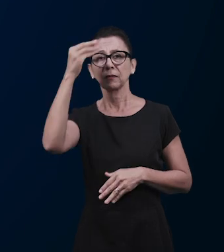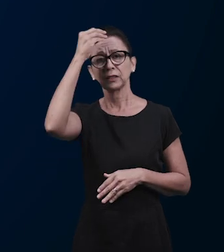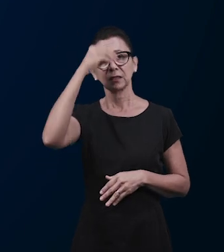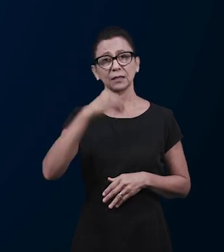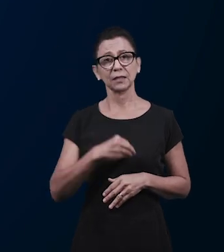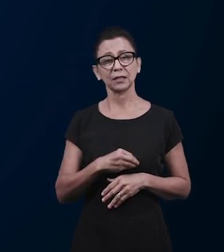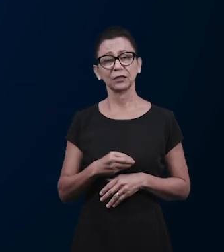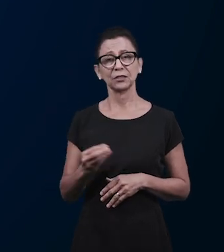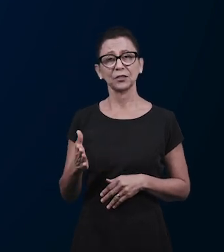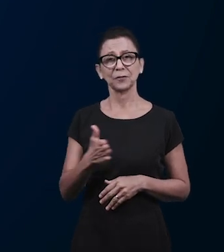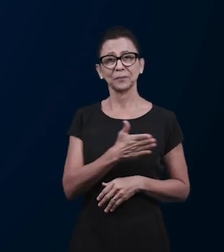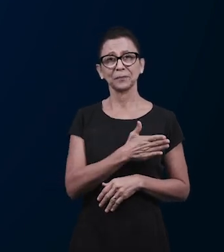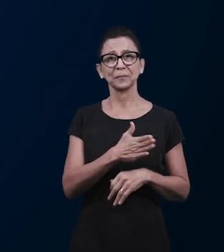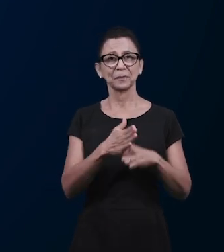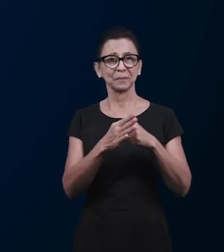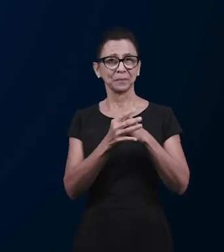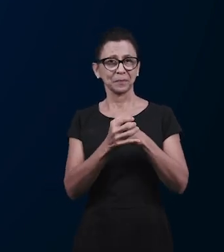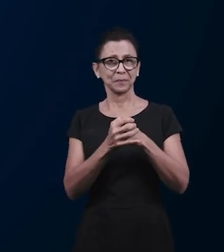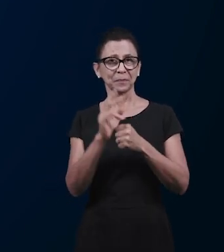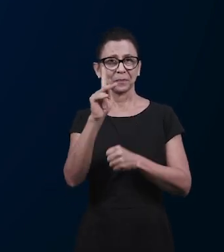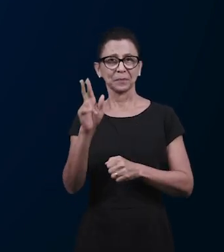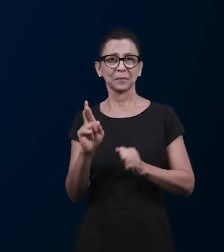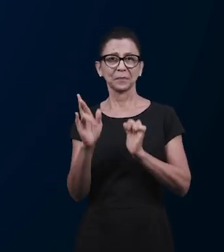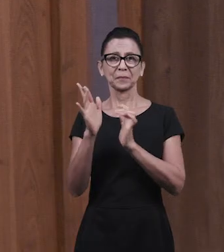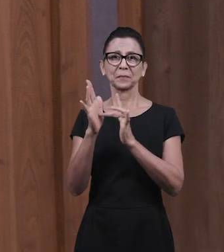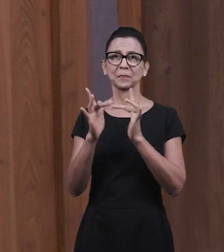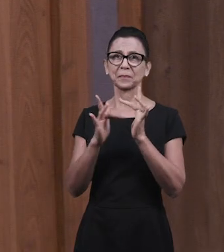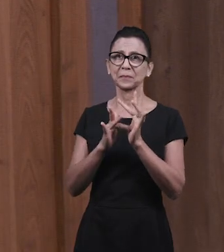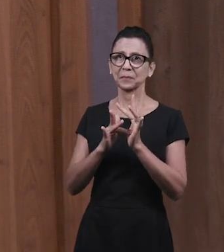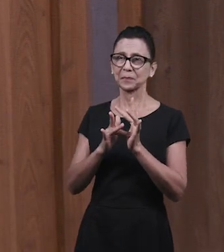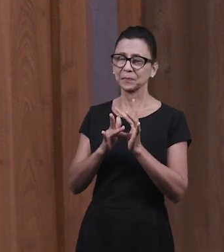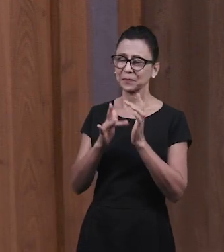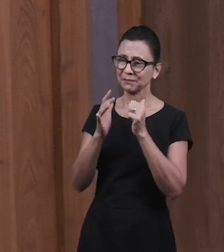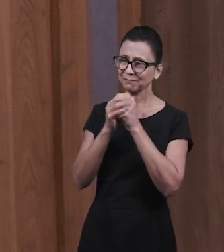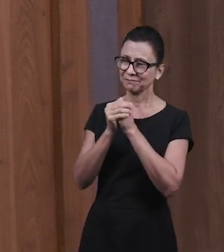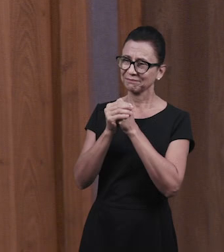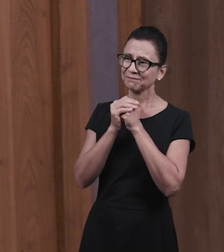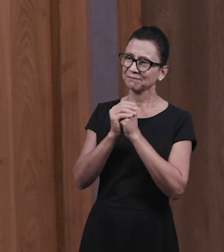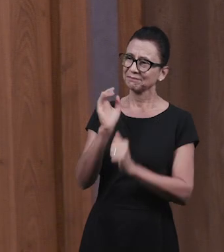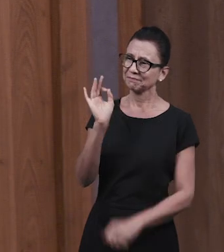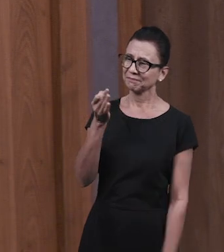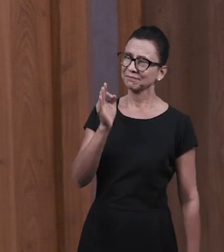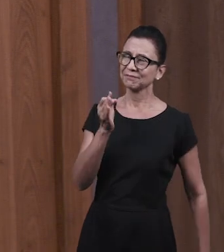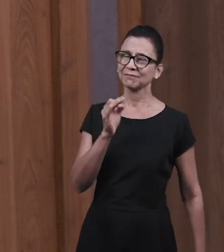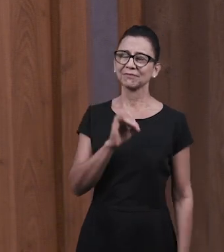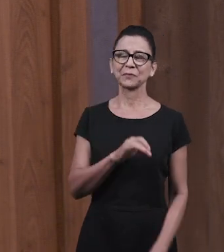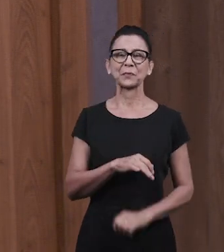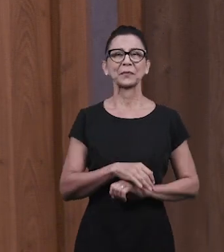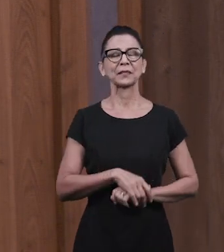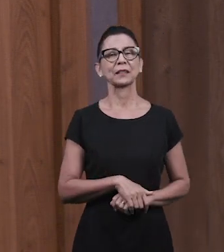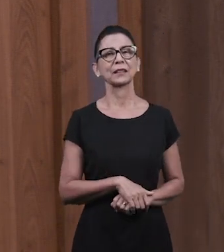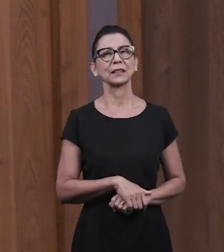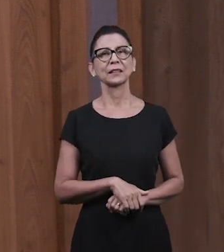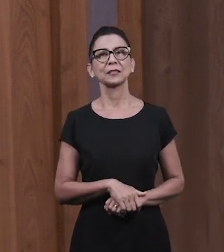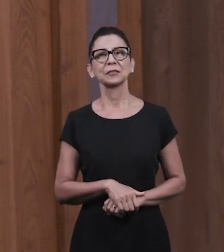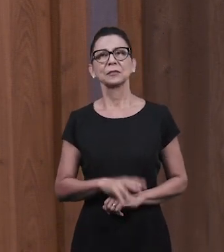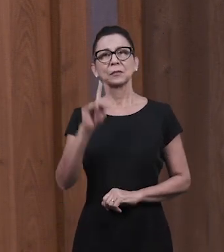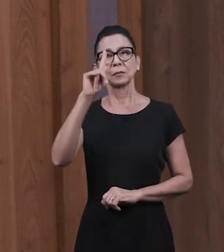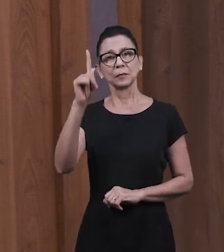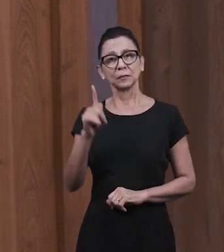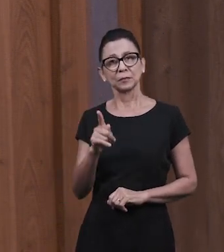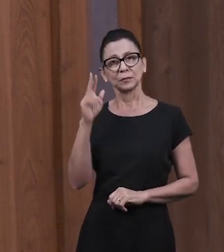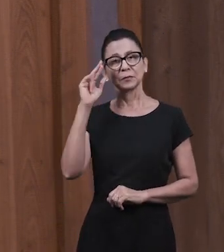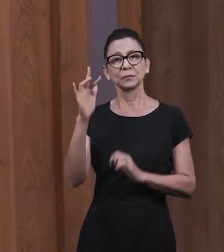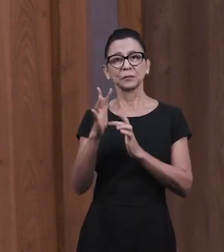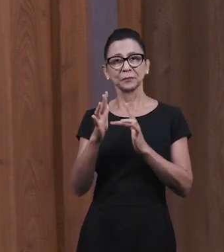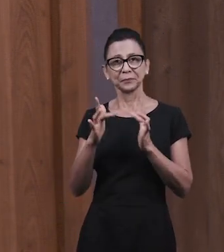luta. Amém? A paz do Senhor Jesus. Muito bem, Ana Luísa. Amém. É exatamente isso mesmo. A paz do Senhor Jesus para você